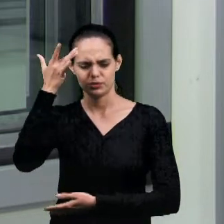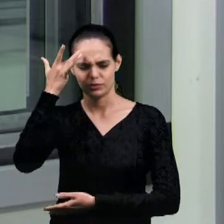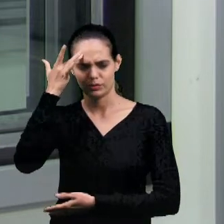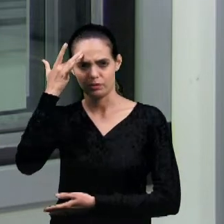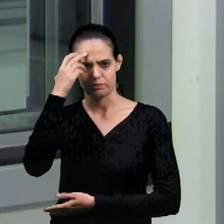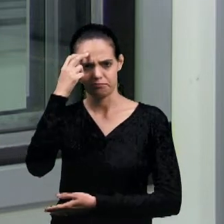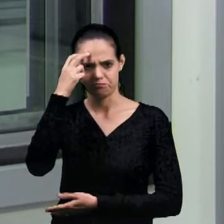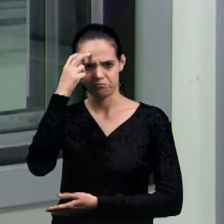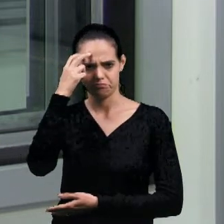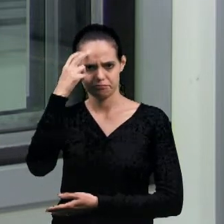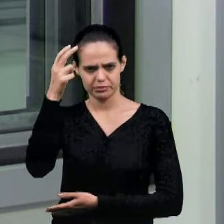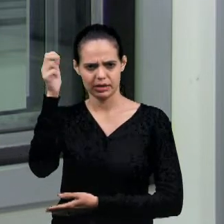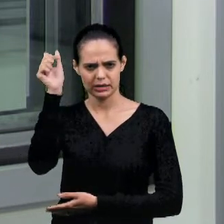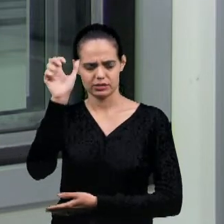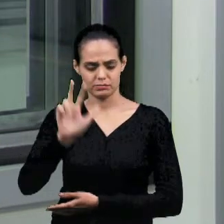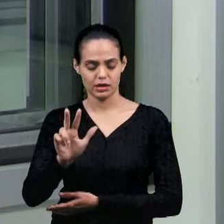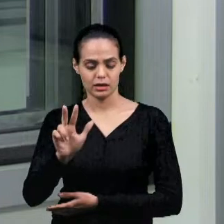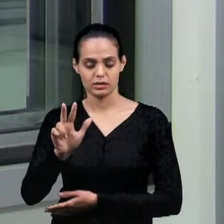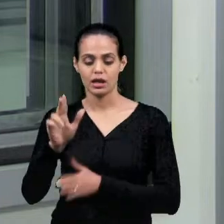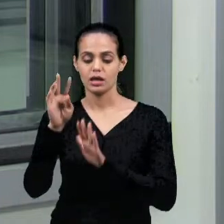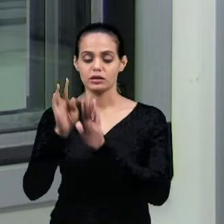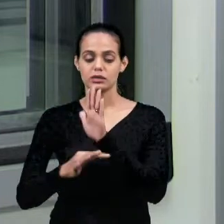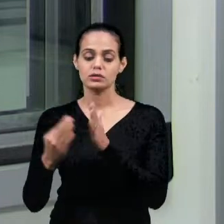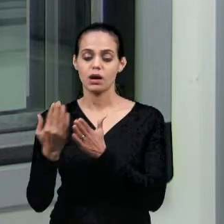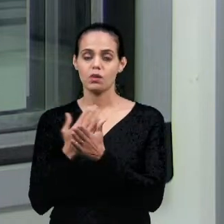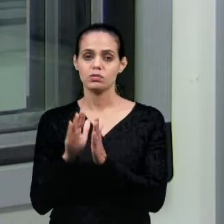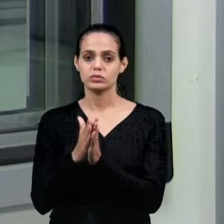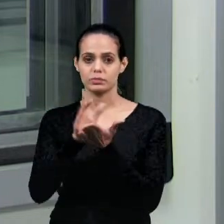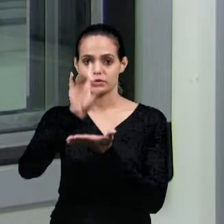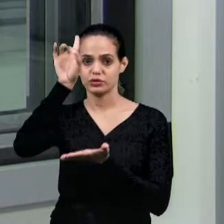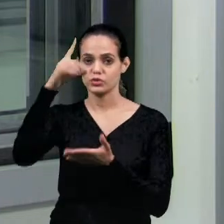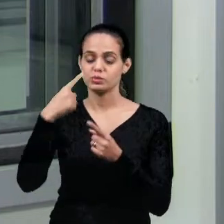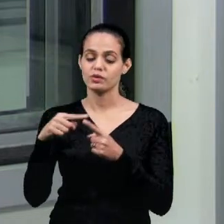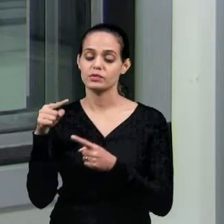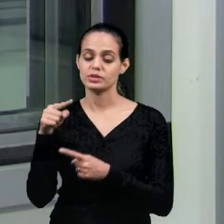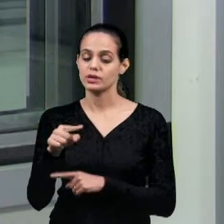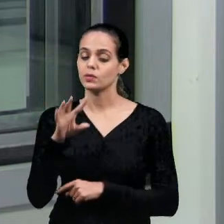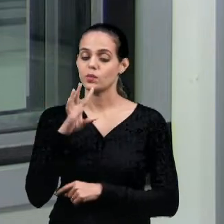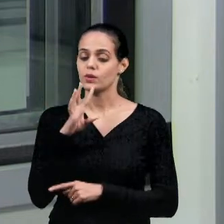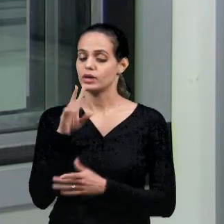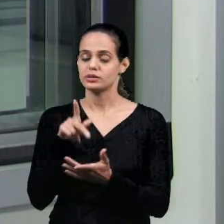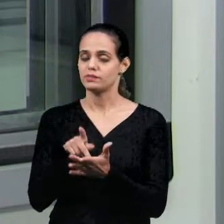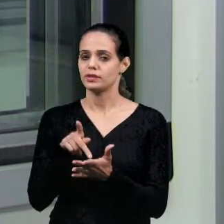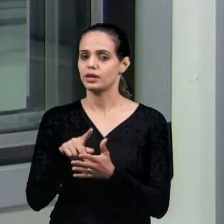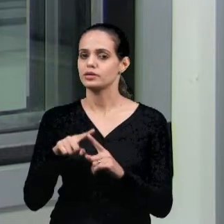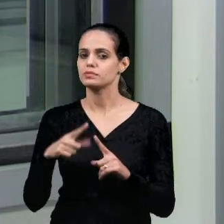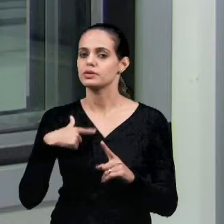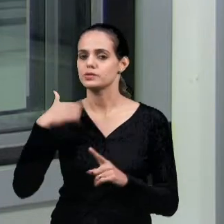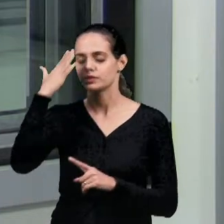bíblicos porque você não conhece a verdade, mas eu sei que você é sincera.